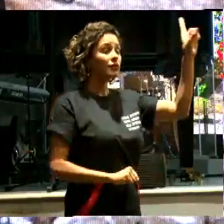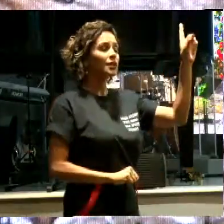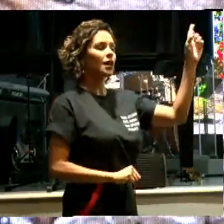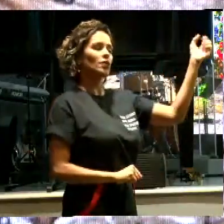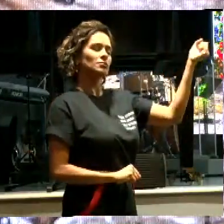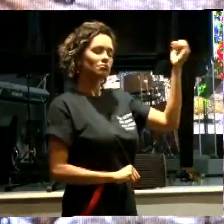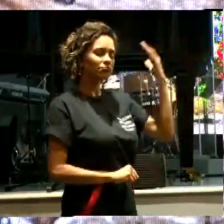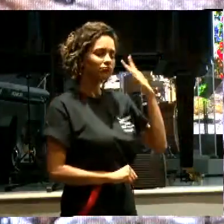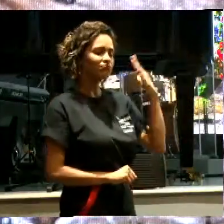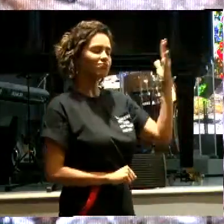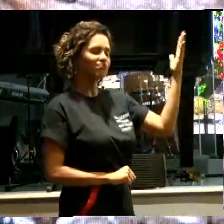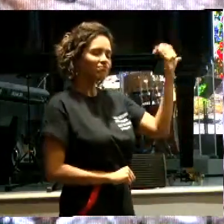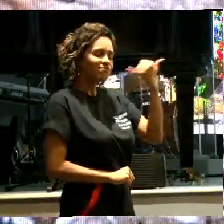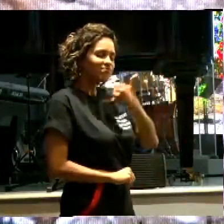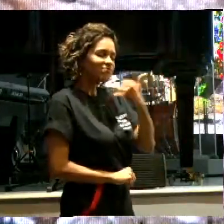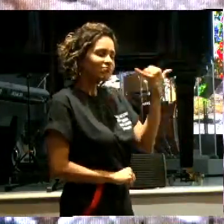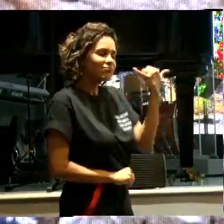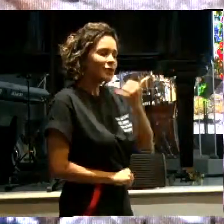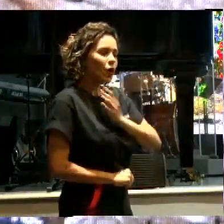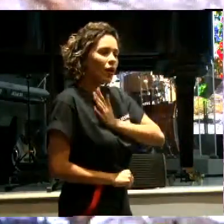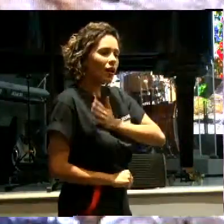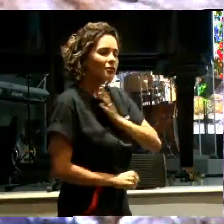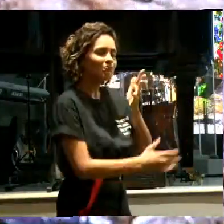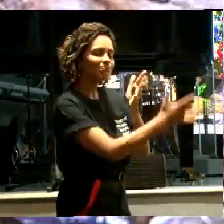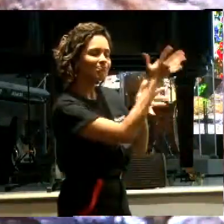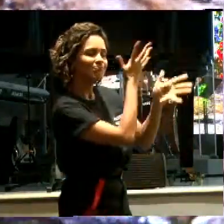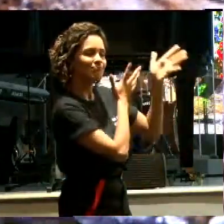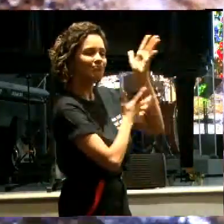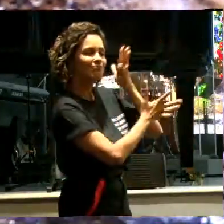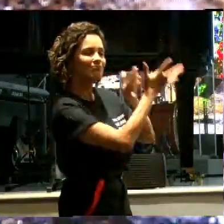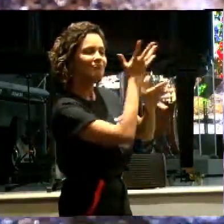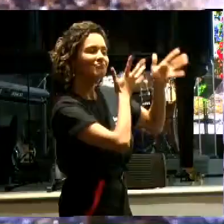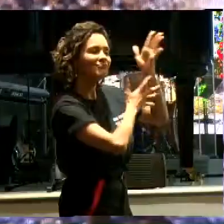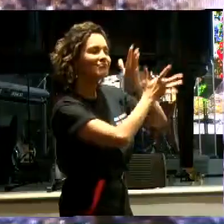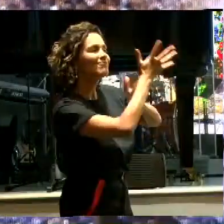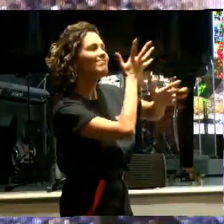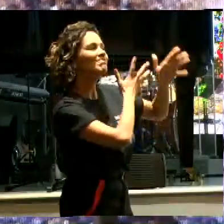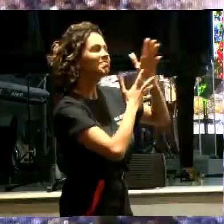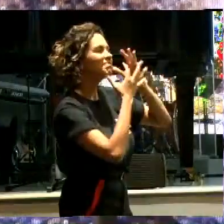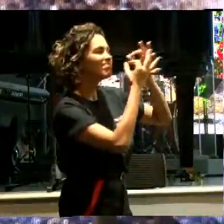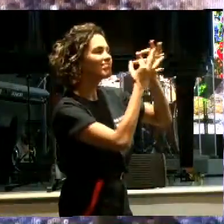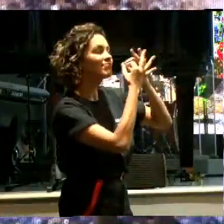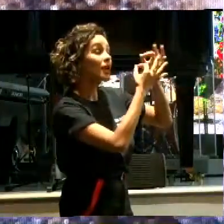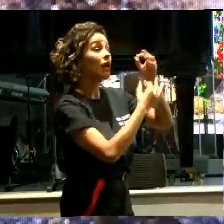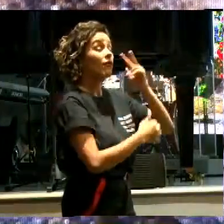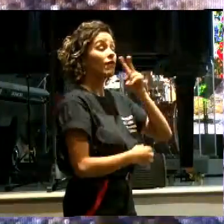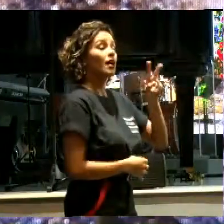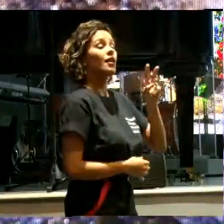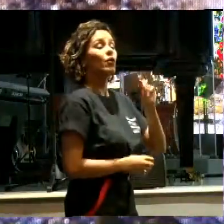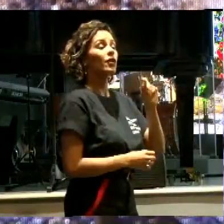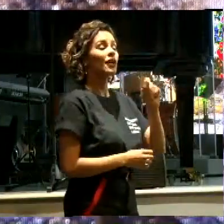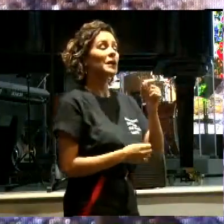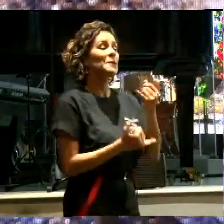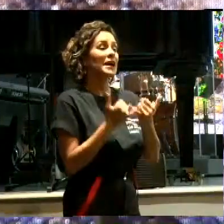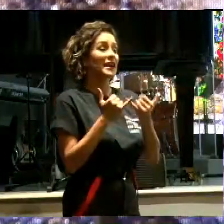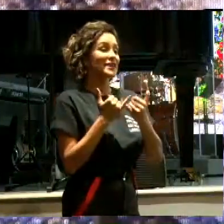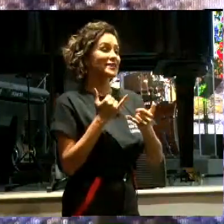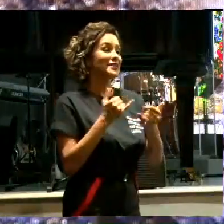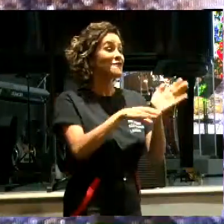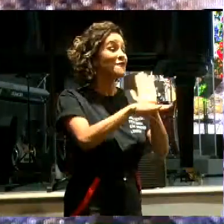coração. A minha vida começou a passar como um filme. As coisas que a minha mãe falava